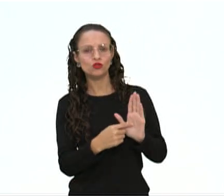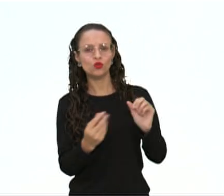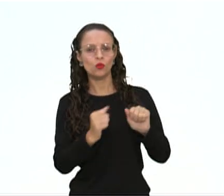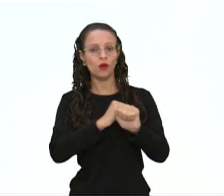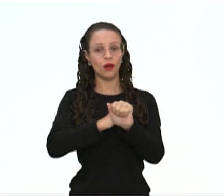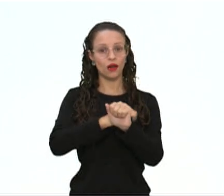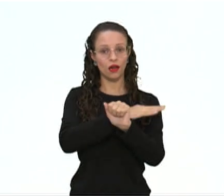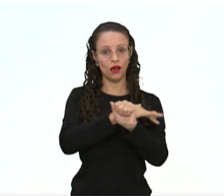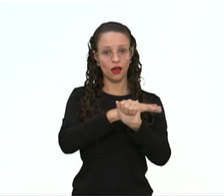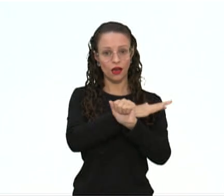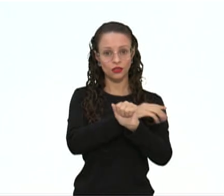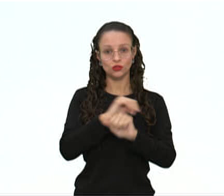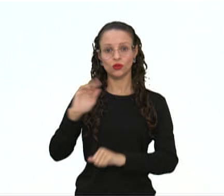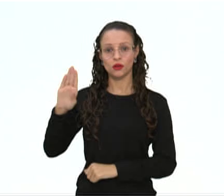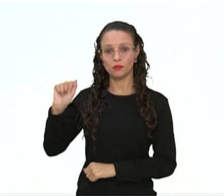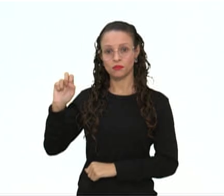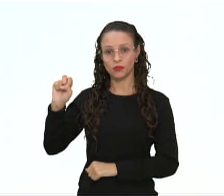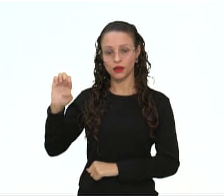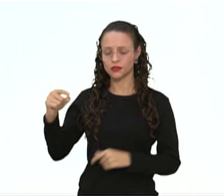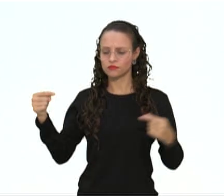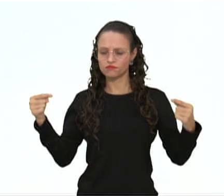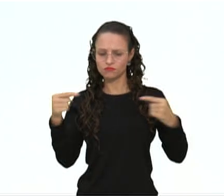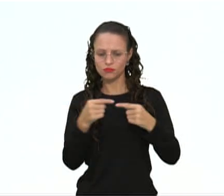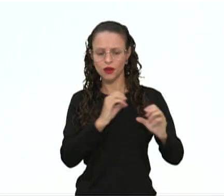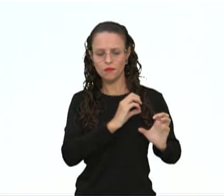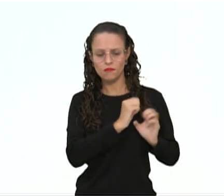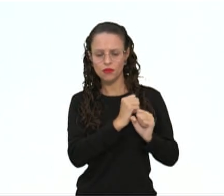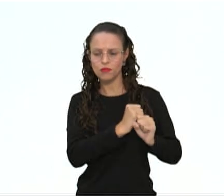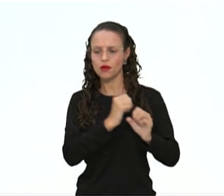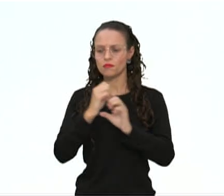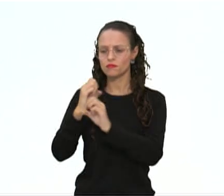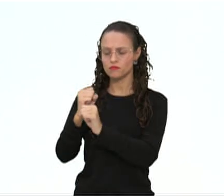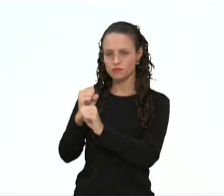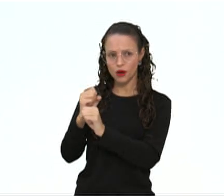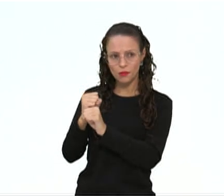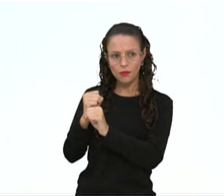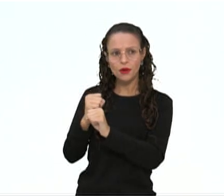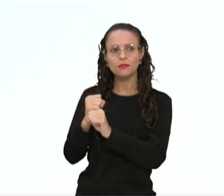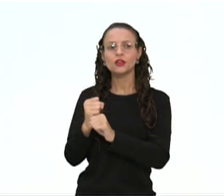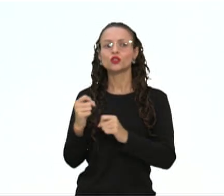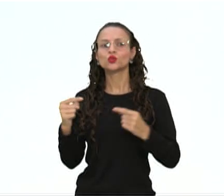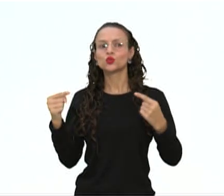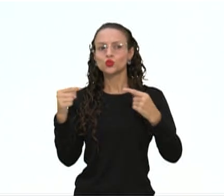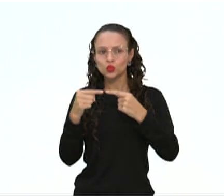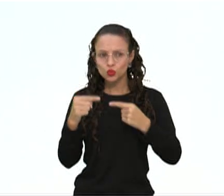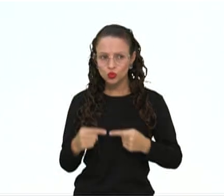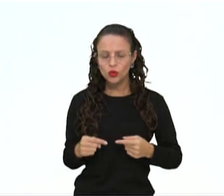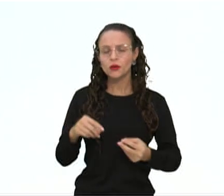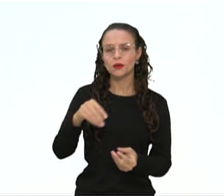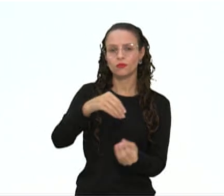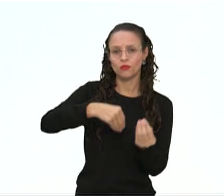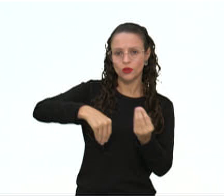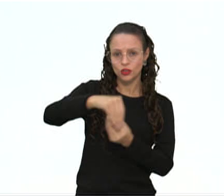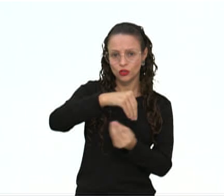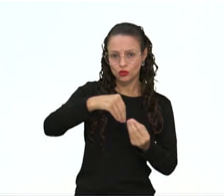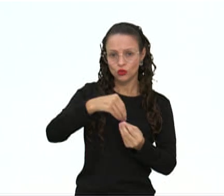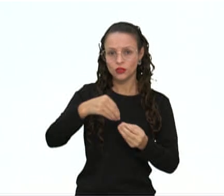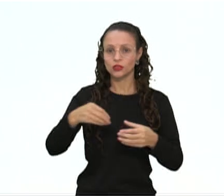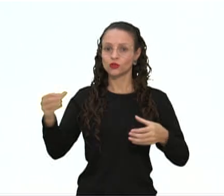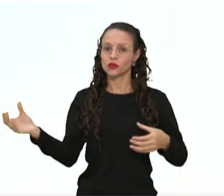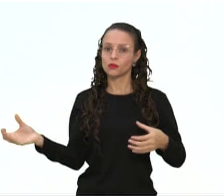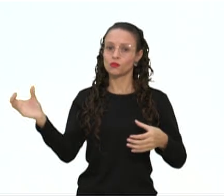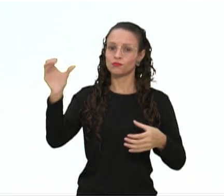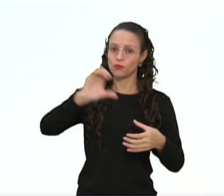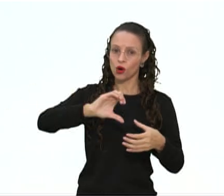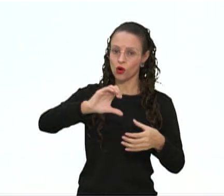e base medindo quantidades exatas de ácido clorídrico e hidróxido de sódio e misturando-os em um becker.